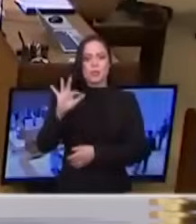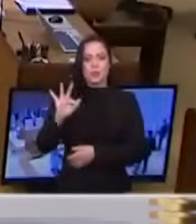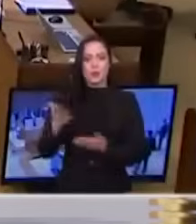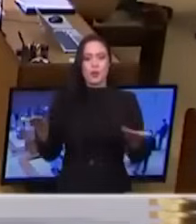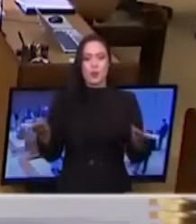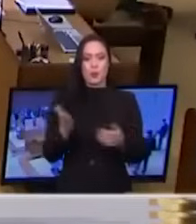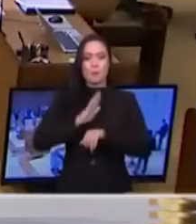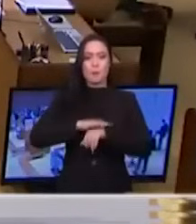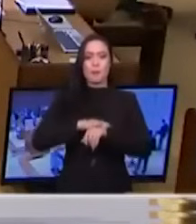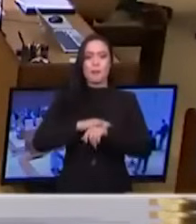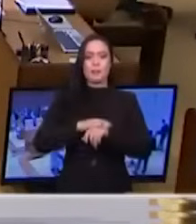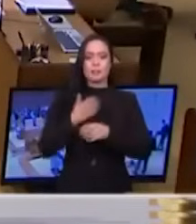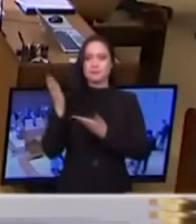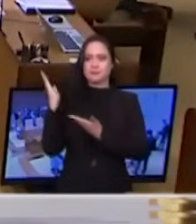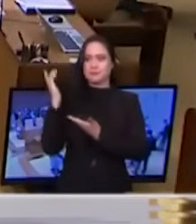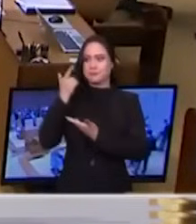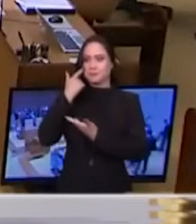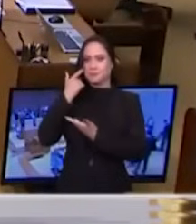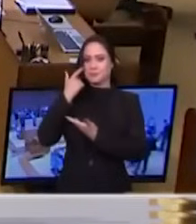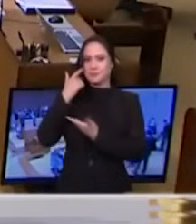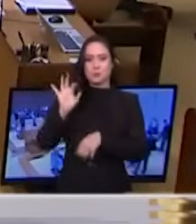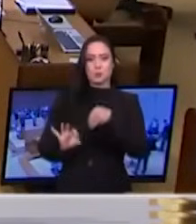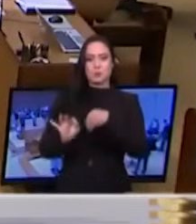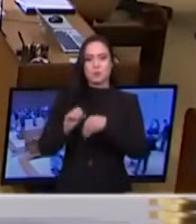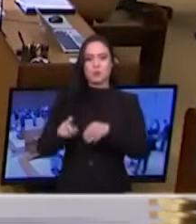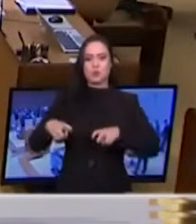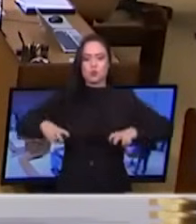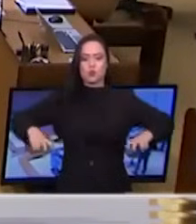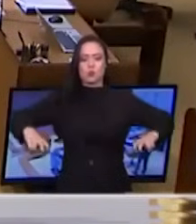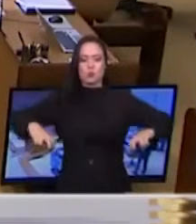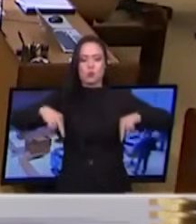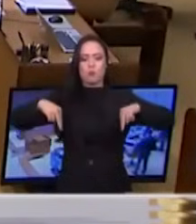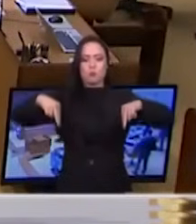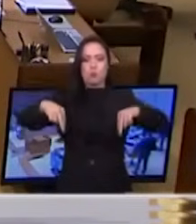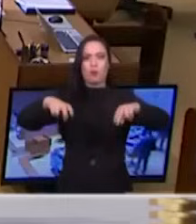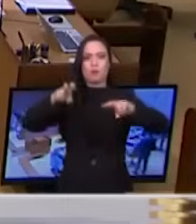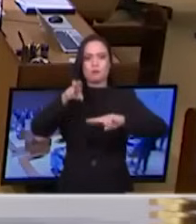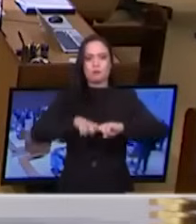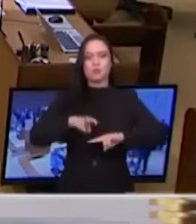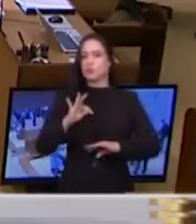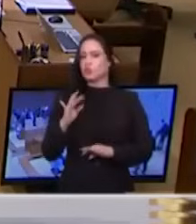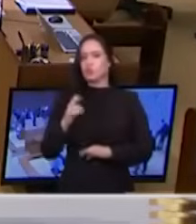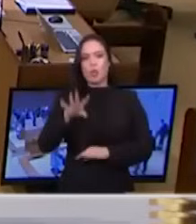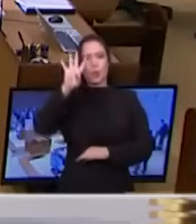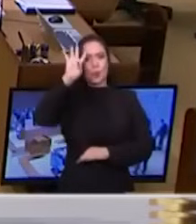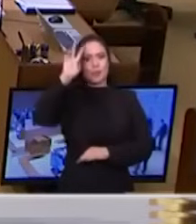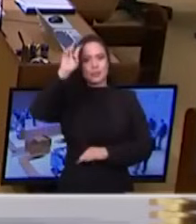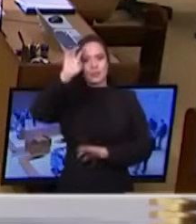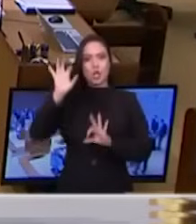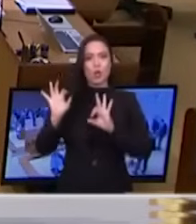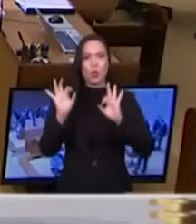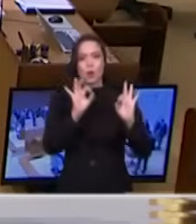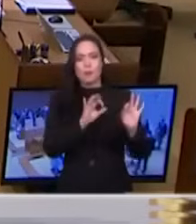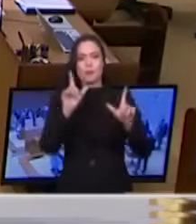especialmente daqueles trechos que foram vetados pelo presidente Lula. De acordo com a legenda, os vetos presidenciais à lei do